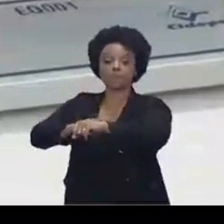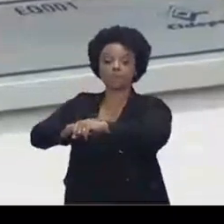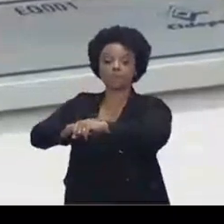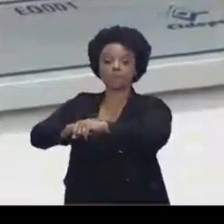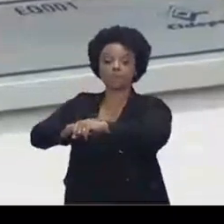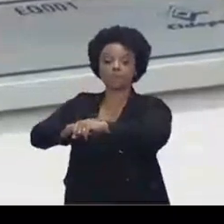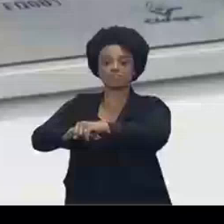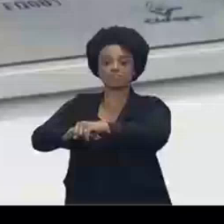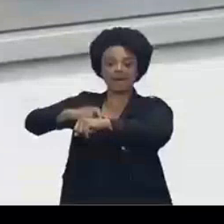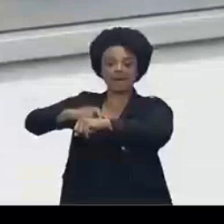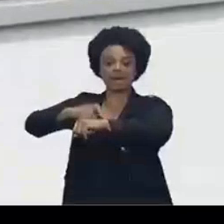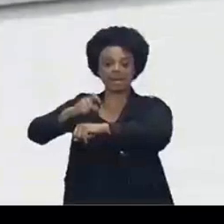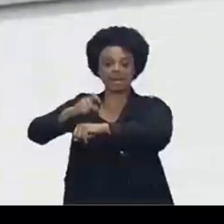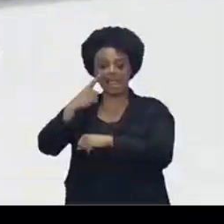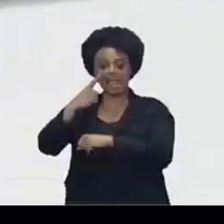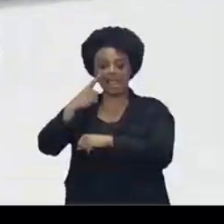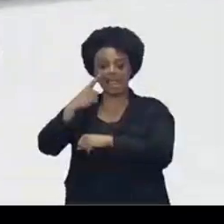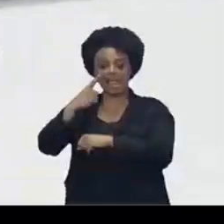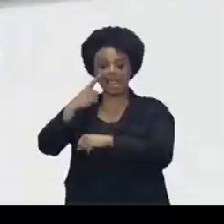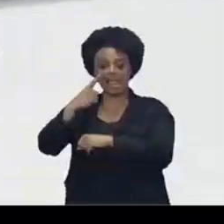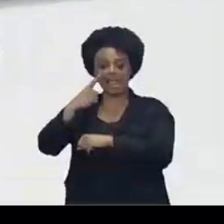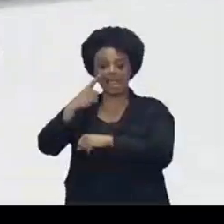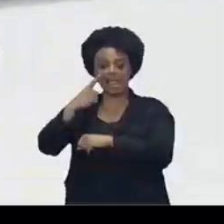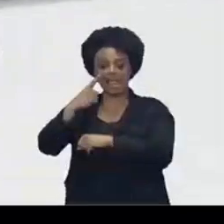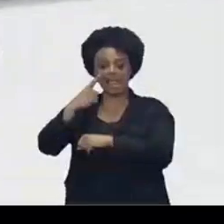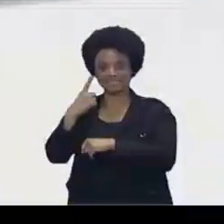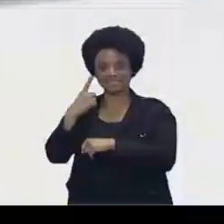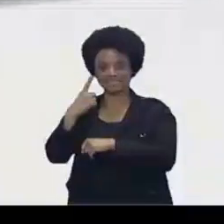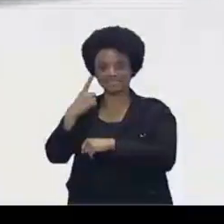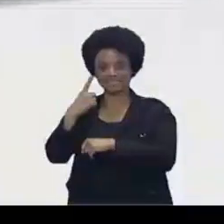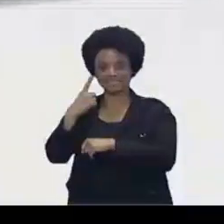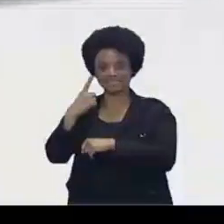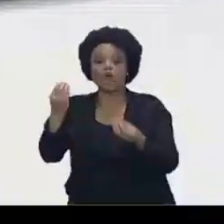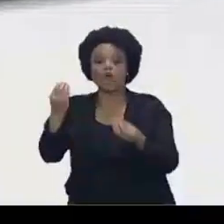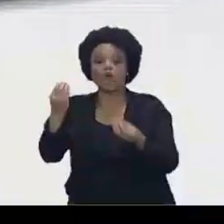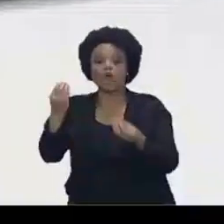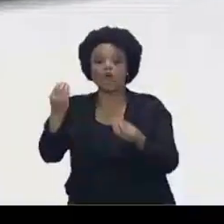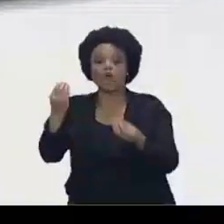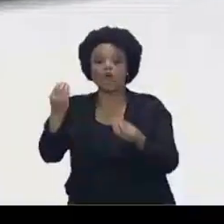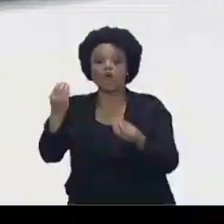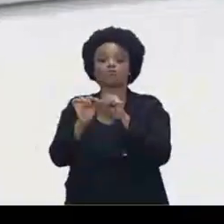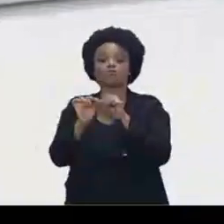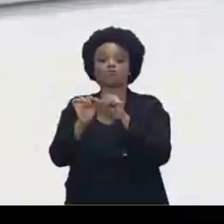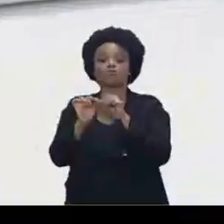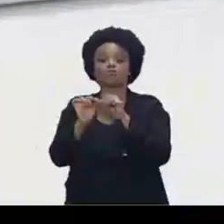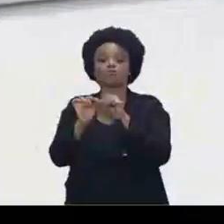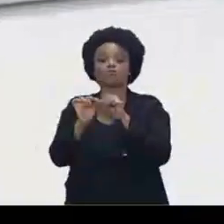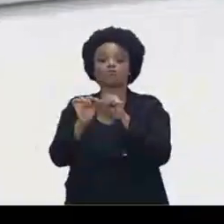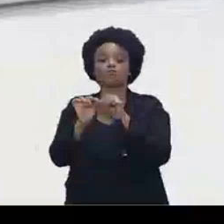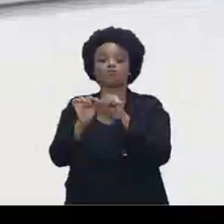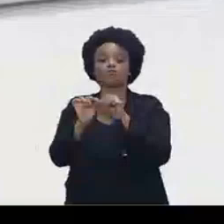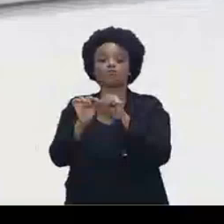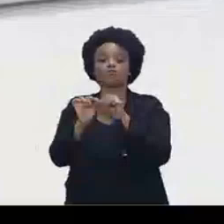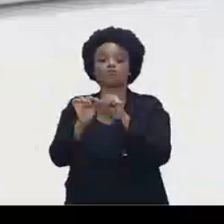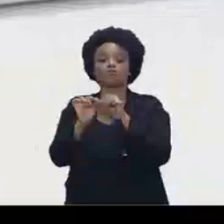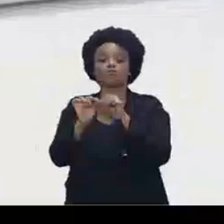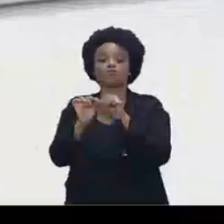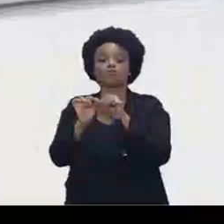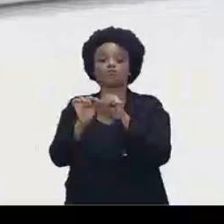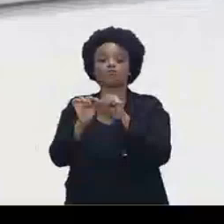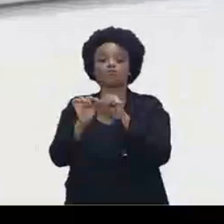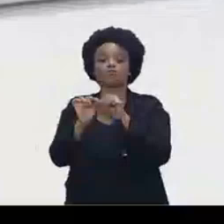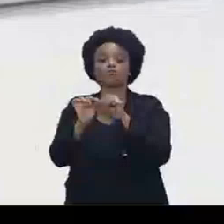aperta, que você inicia as suas medidas, momento que você inicia as suas